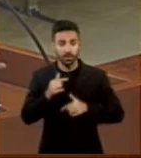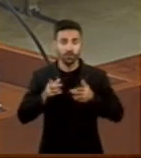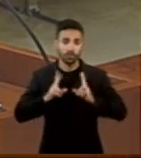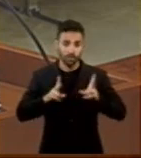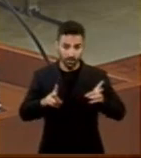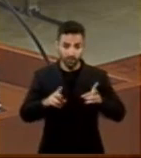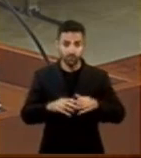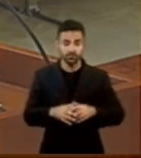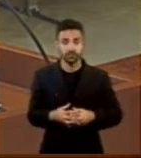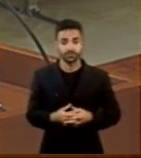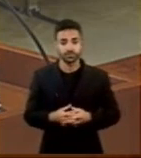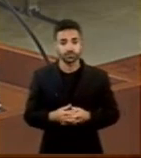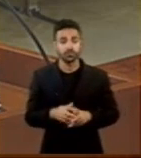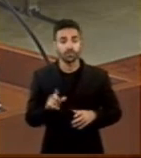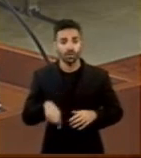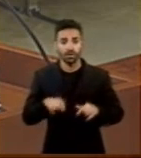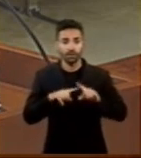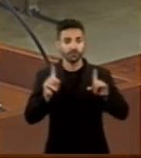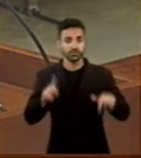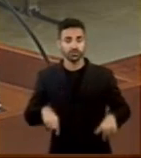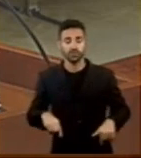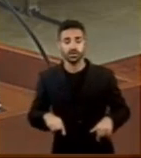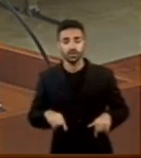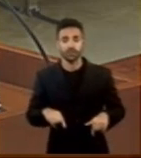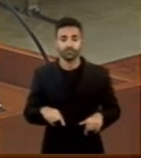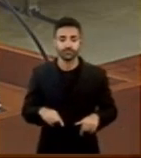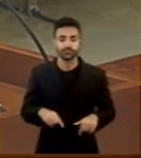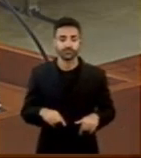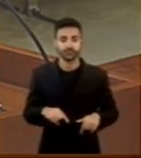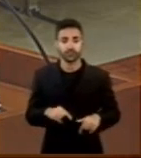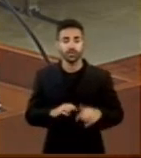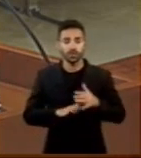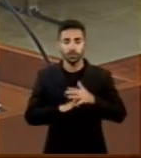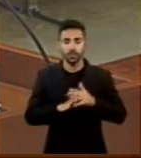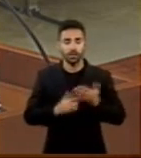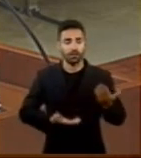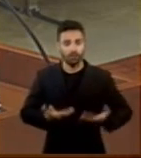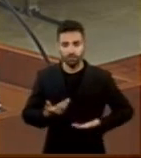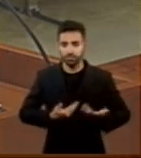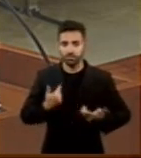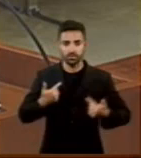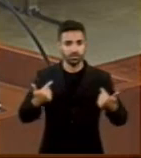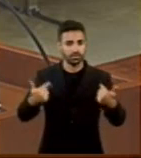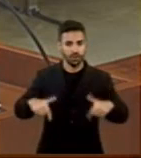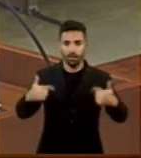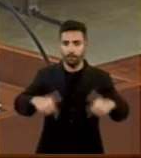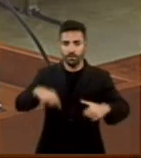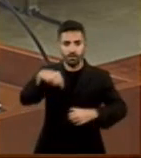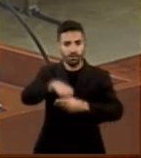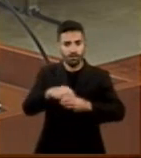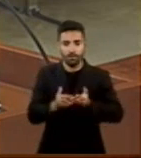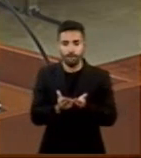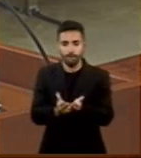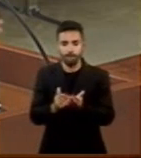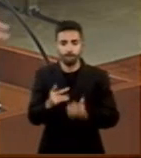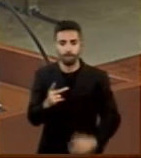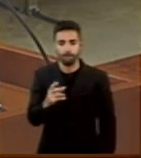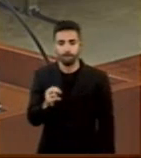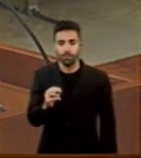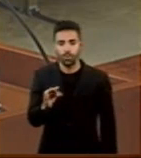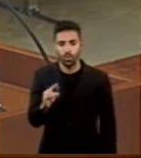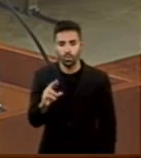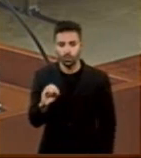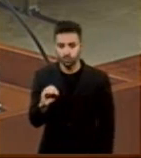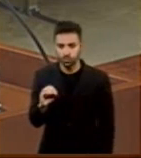permanente, que é o empregado do operador portuário privado, empregado das empresas que atuam no porto, na atividade fim. Temos o trabalhador portuário avulso,